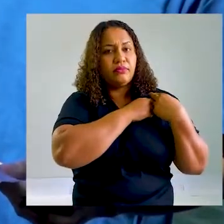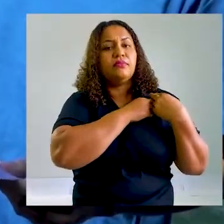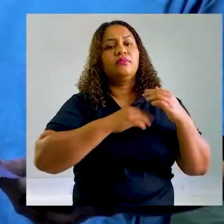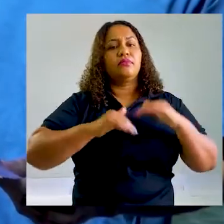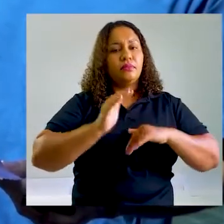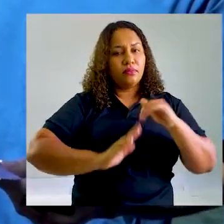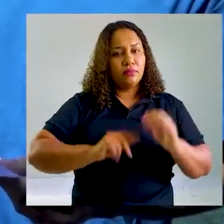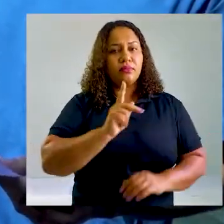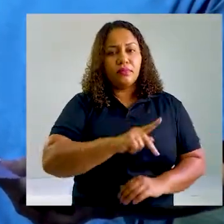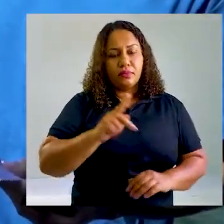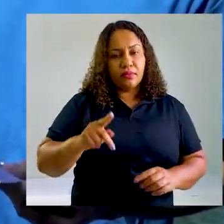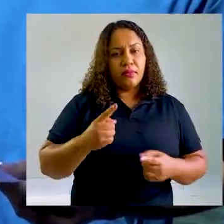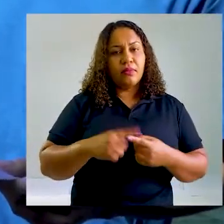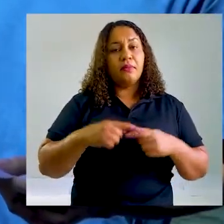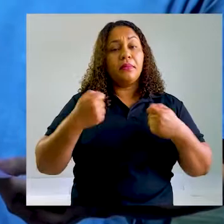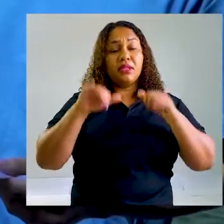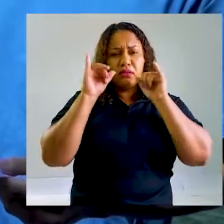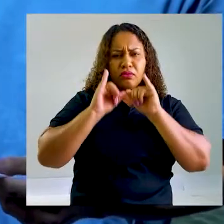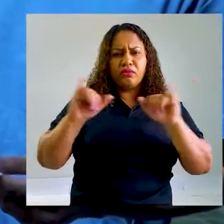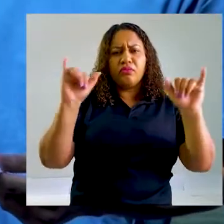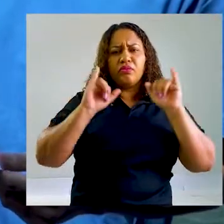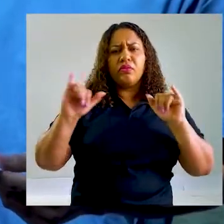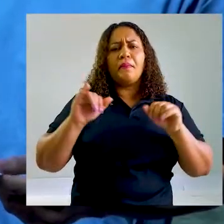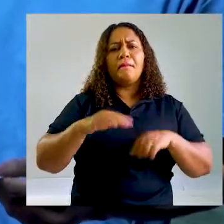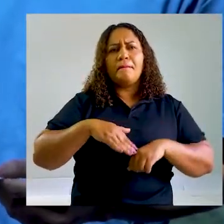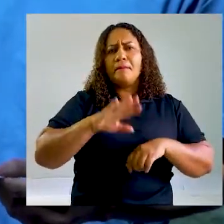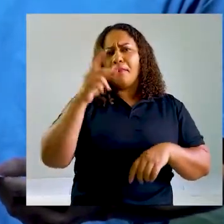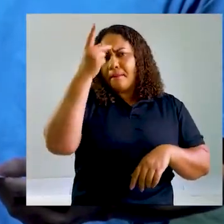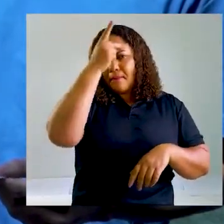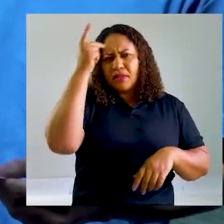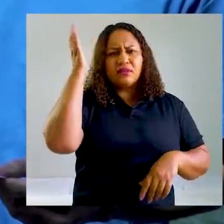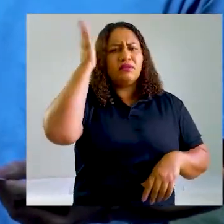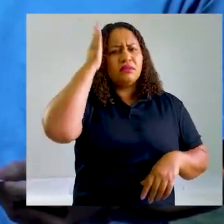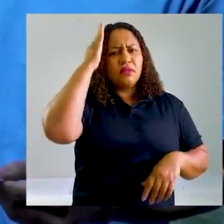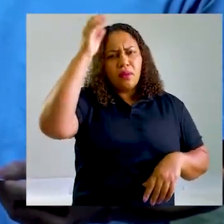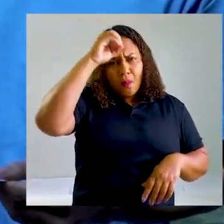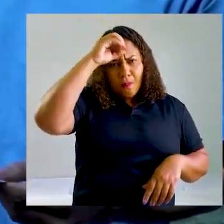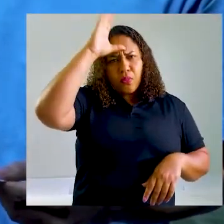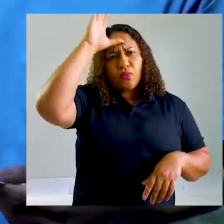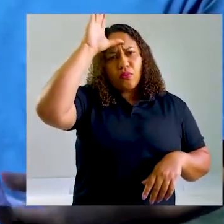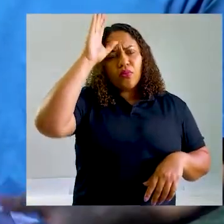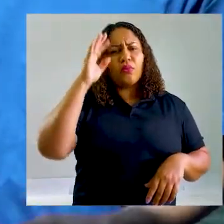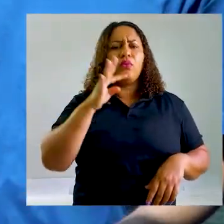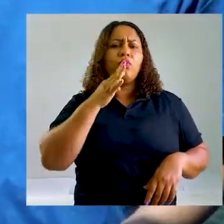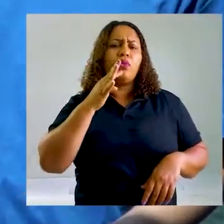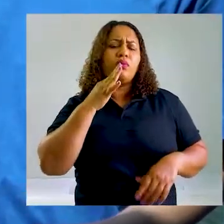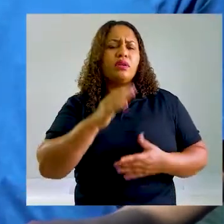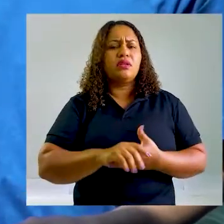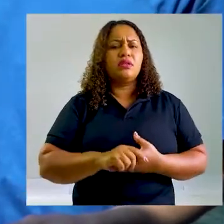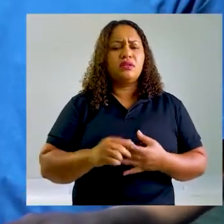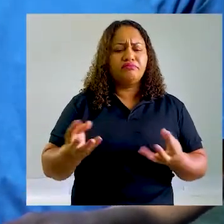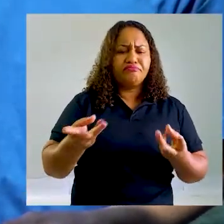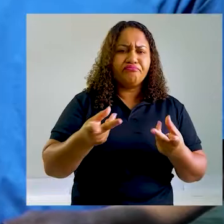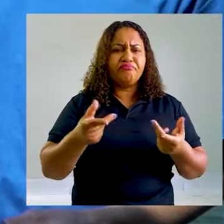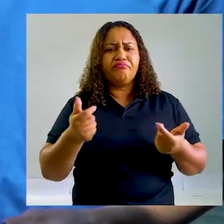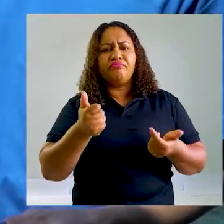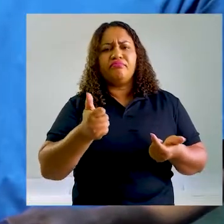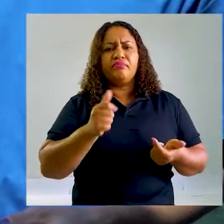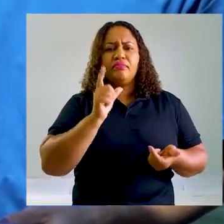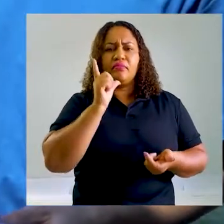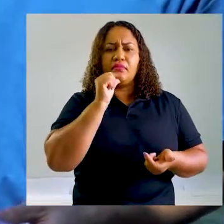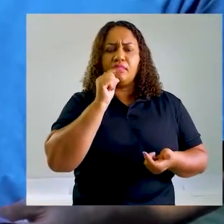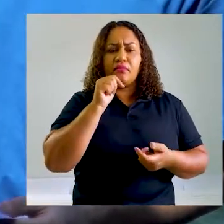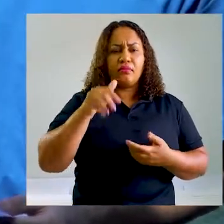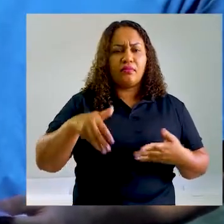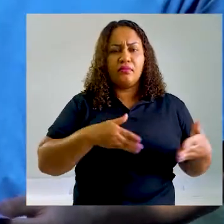professor, né, divulgar essas informações. Quanto mais gente está sabendo, está lidando com a questão da qualidade da água, do